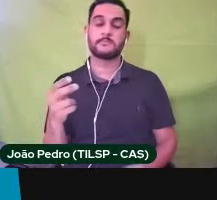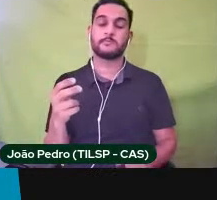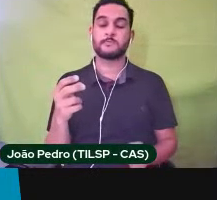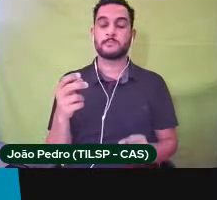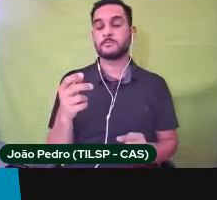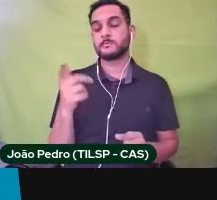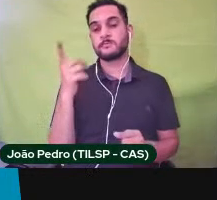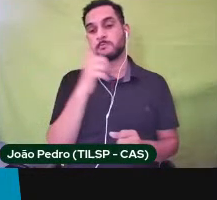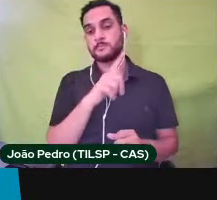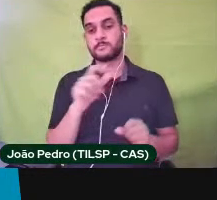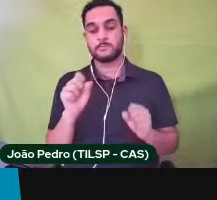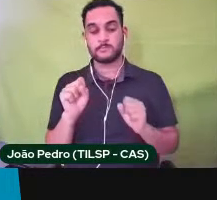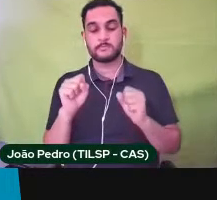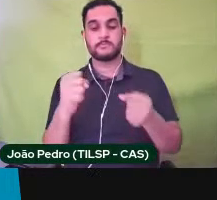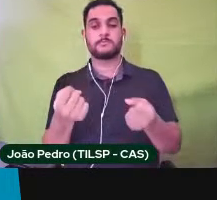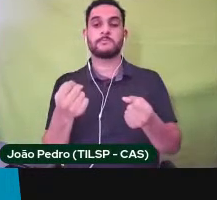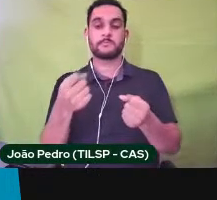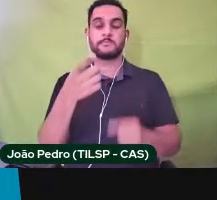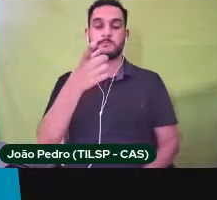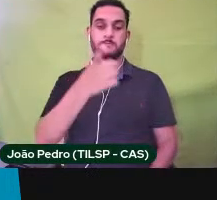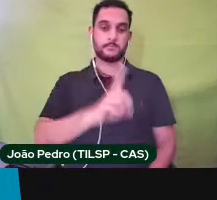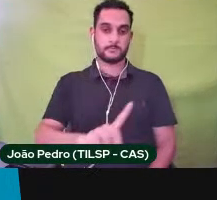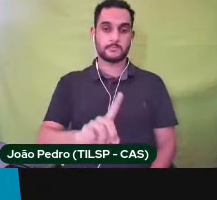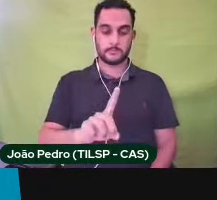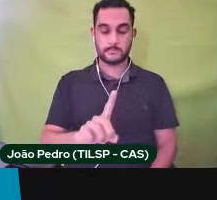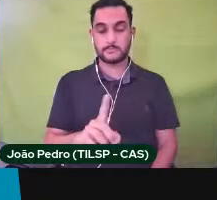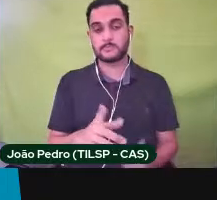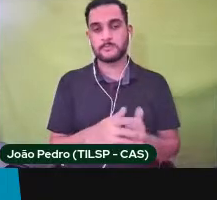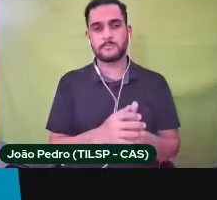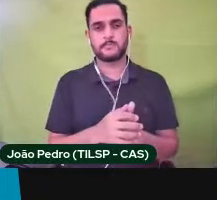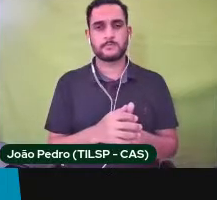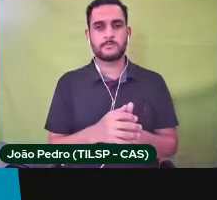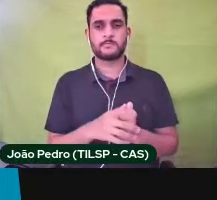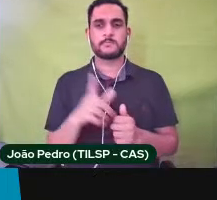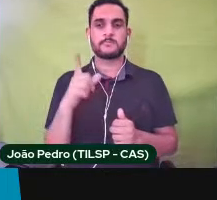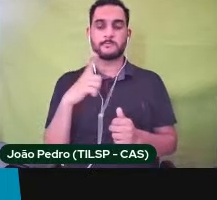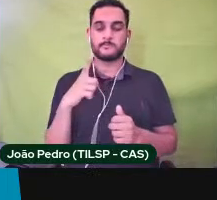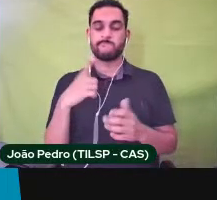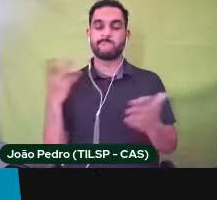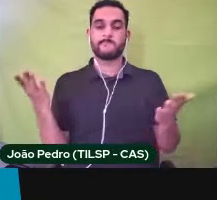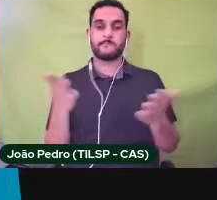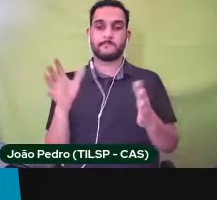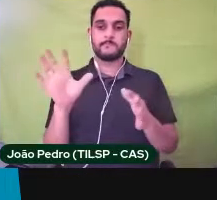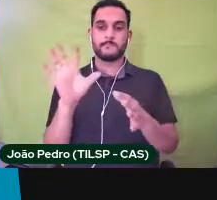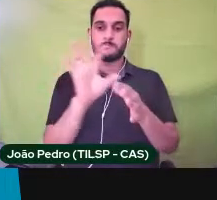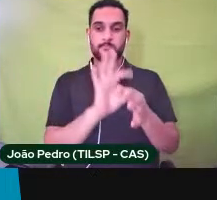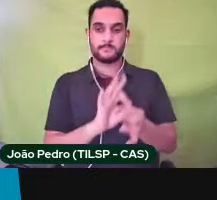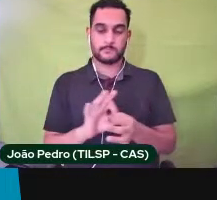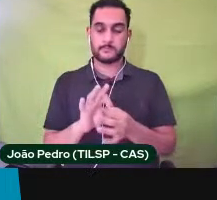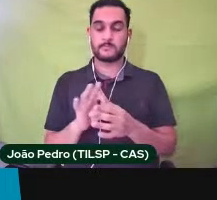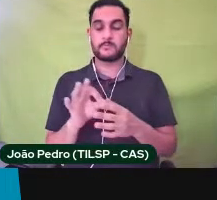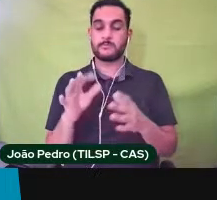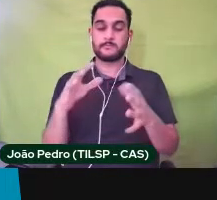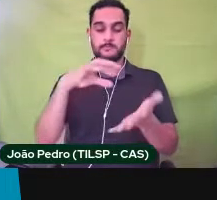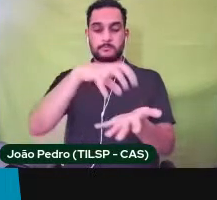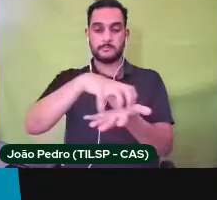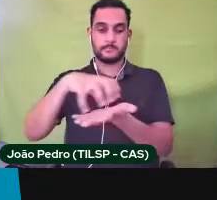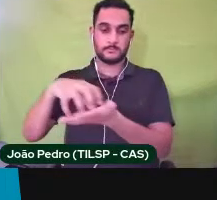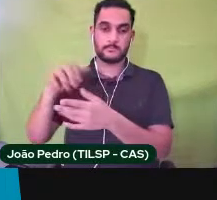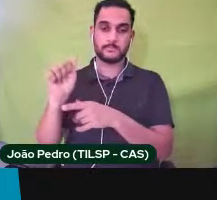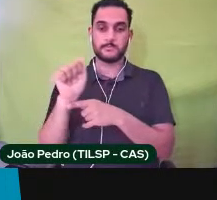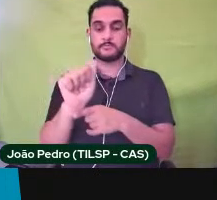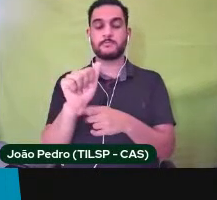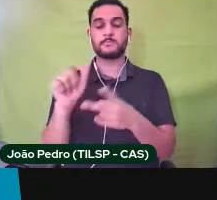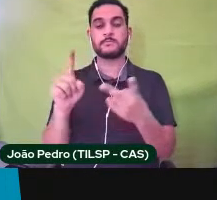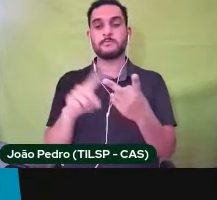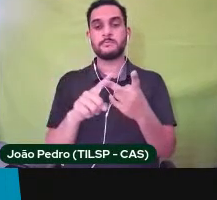direitos. A organização da nossa rede por meio das federações, que são as entidades de assessoramento, e as APAES, que